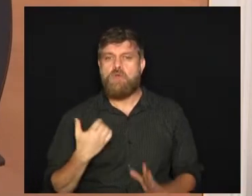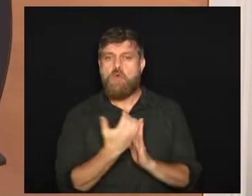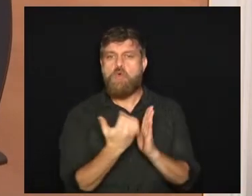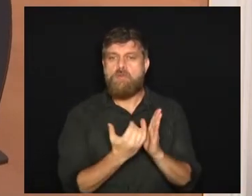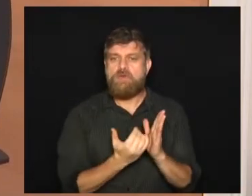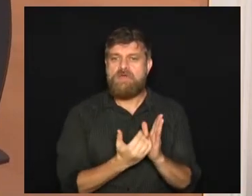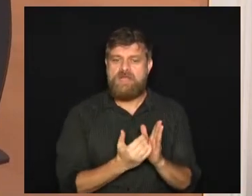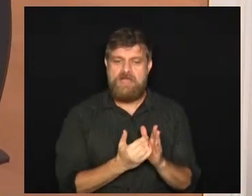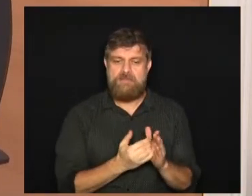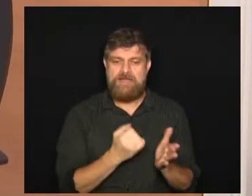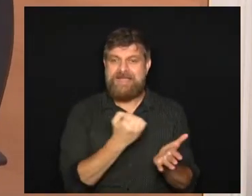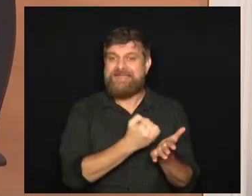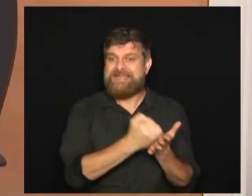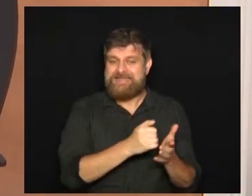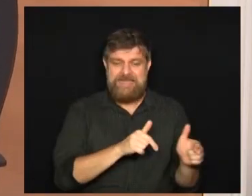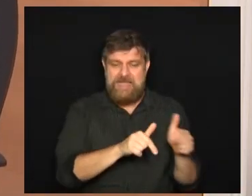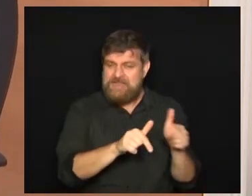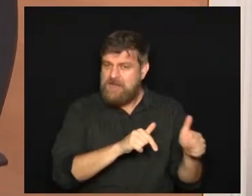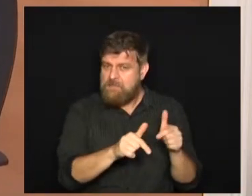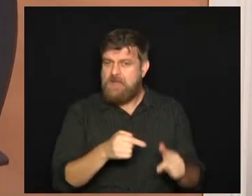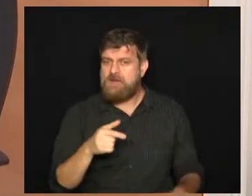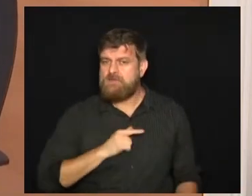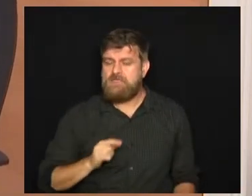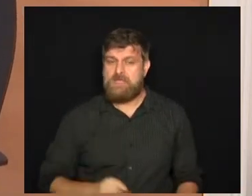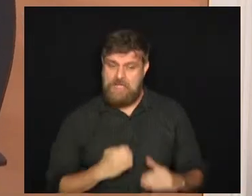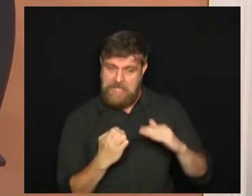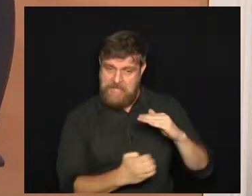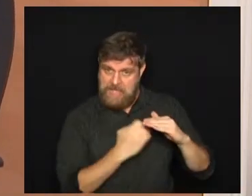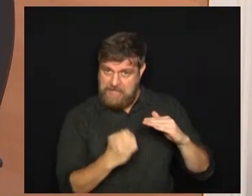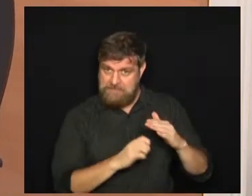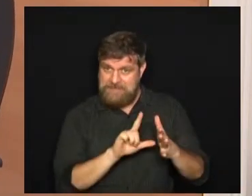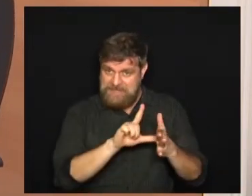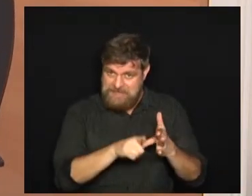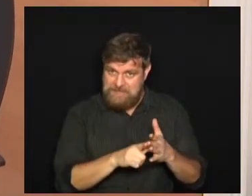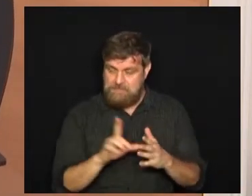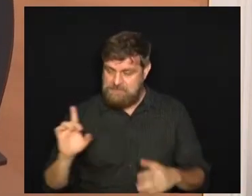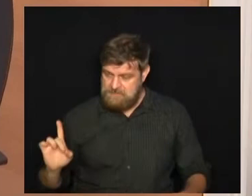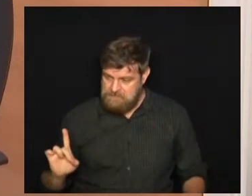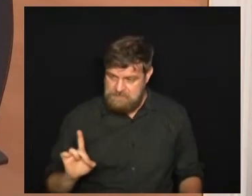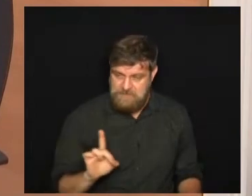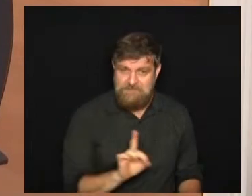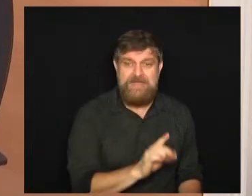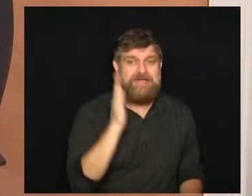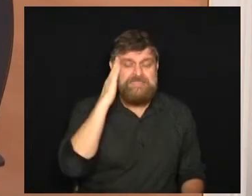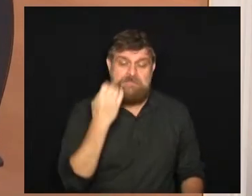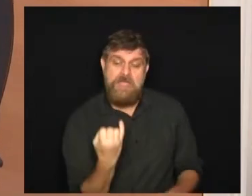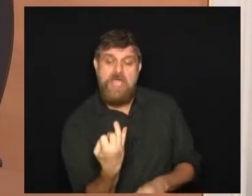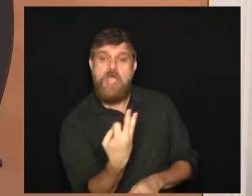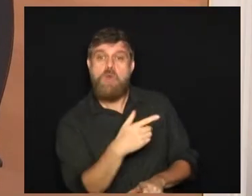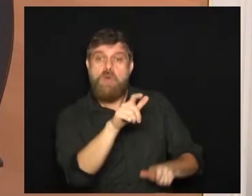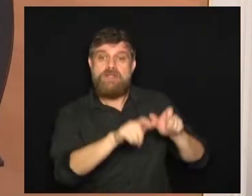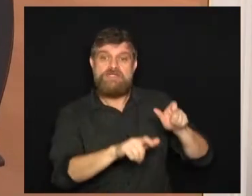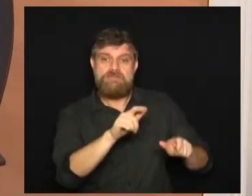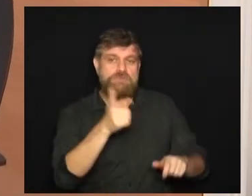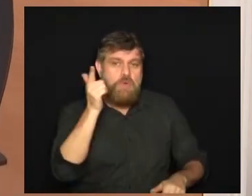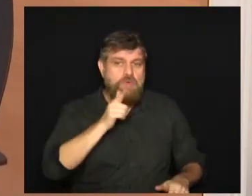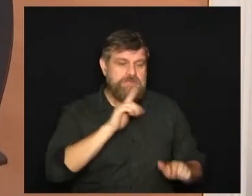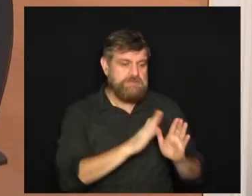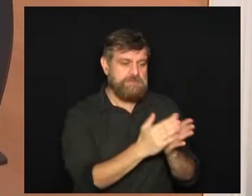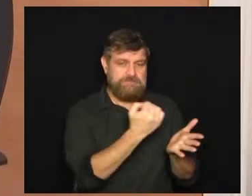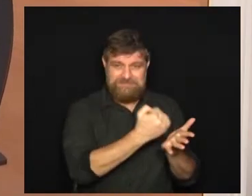com relação às contratações ou retorno das empresas após esses encaminhamentos, né? Com relação a essas... A